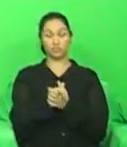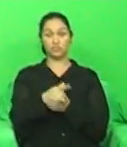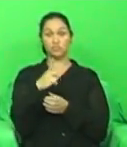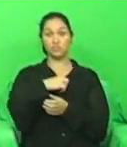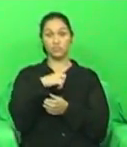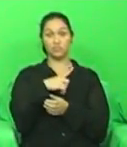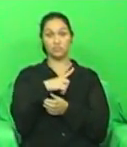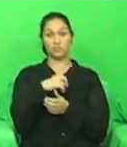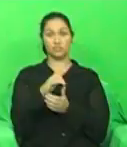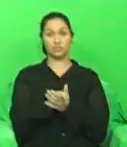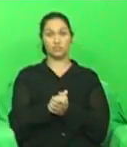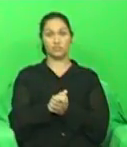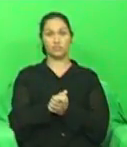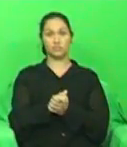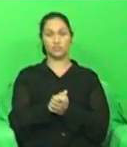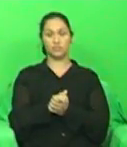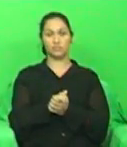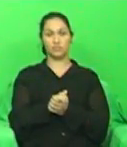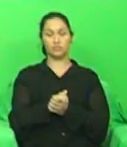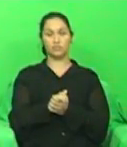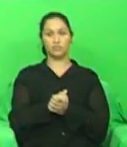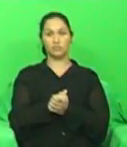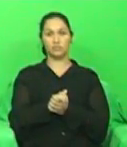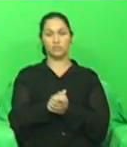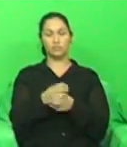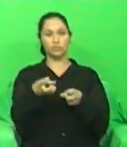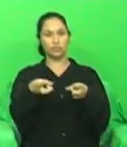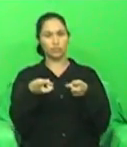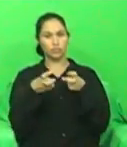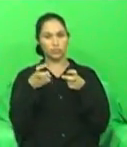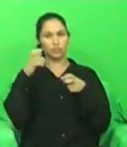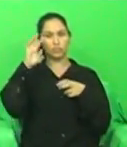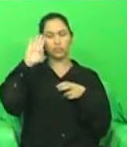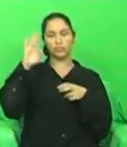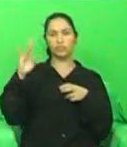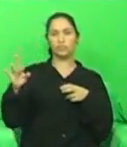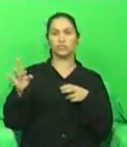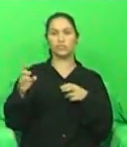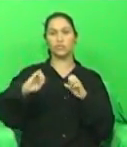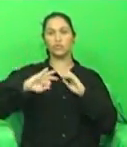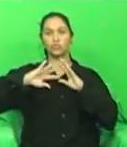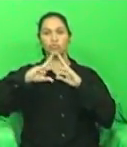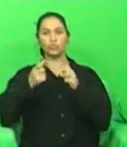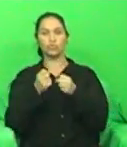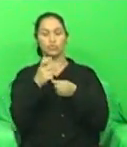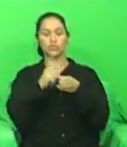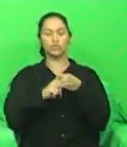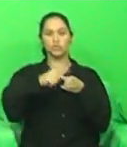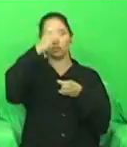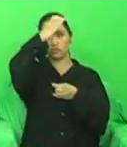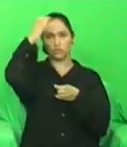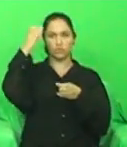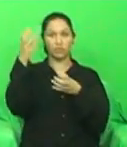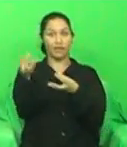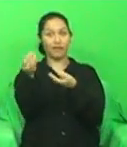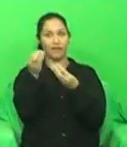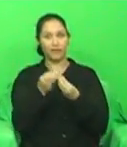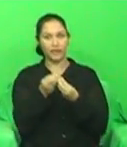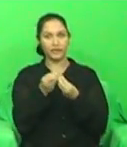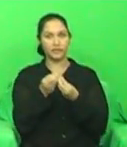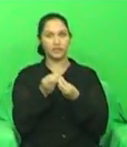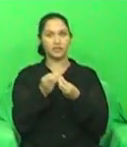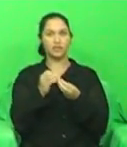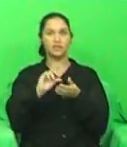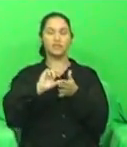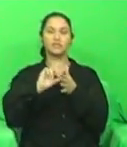e que depois por falta desse cuidado acabou ficando é obsoleto com um curto espaço de tempo é o nosso exemplo da via